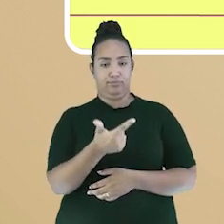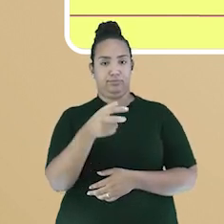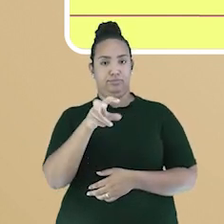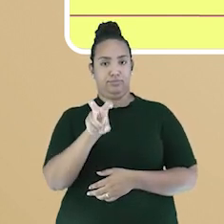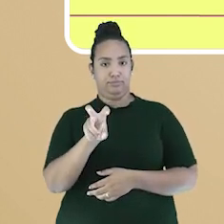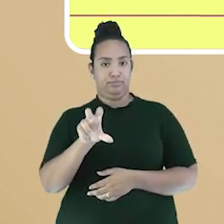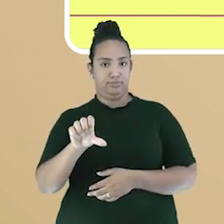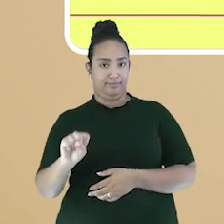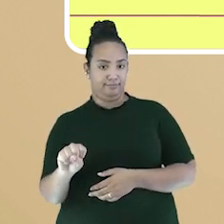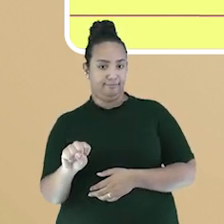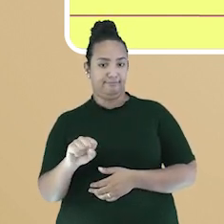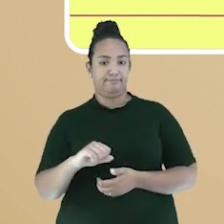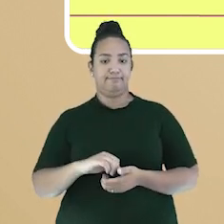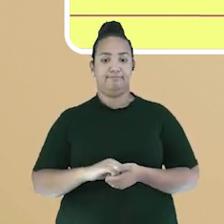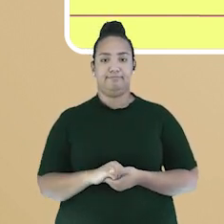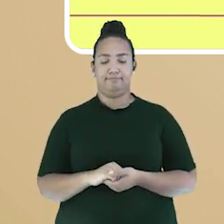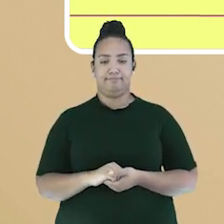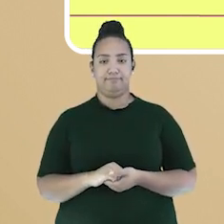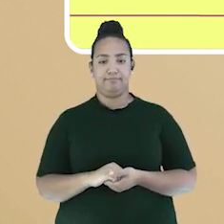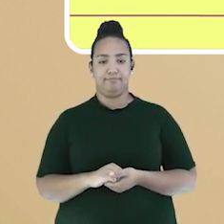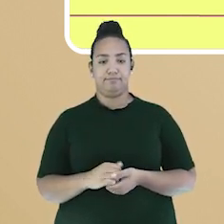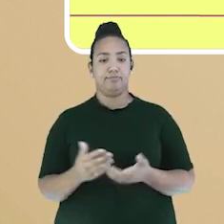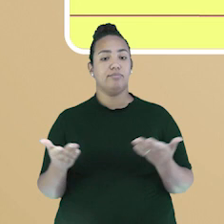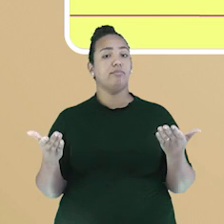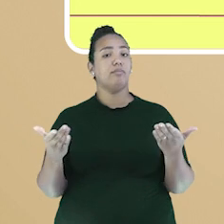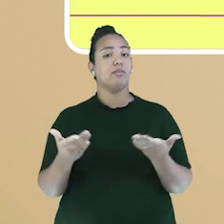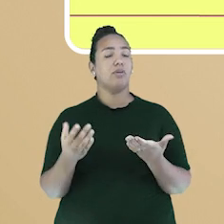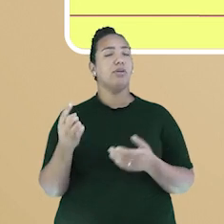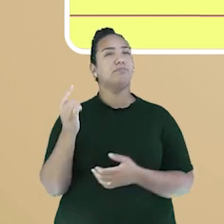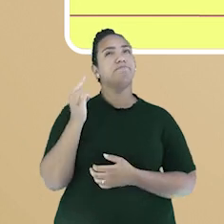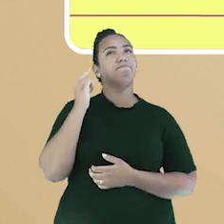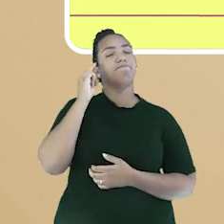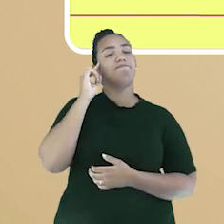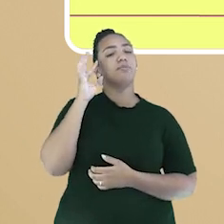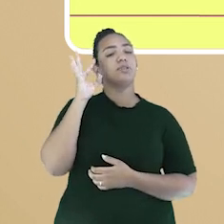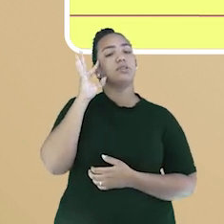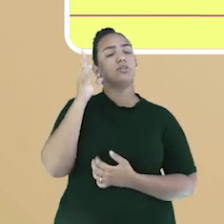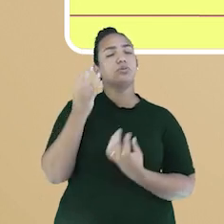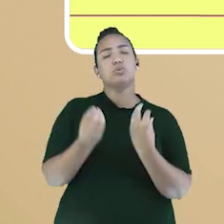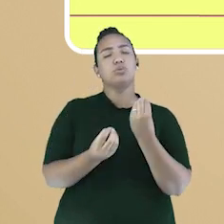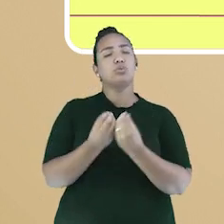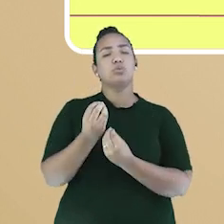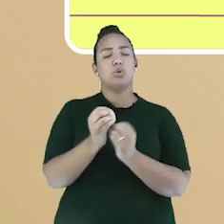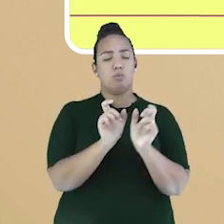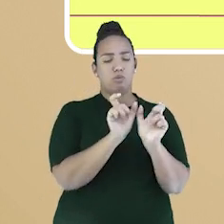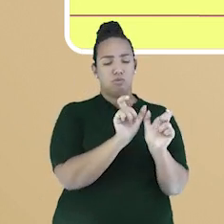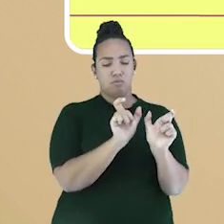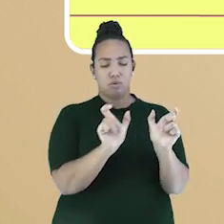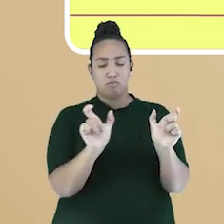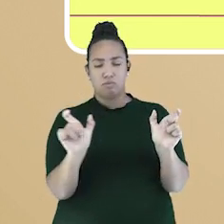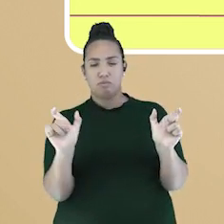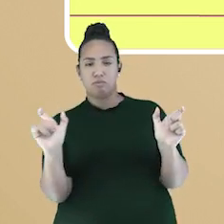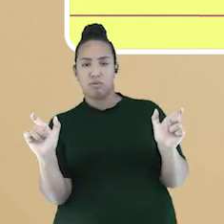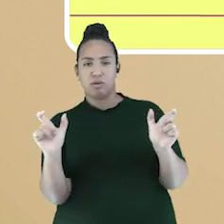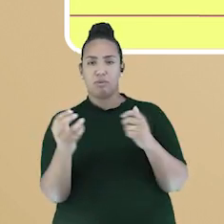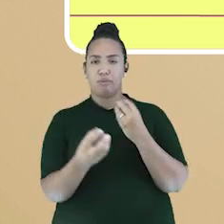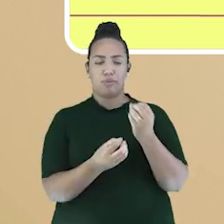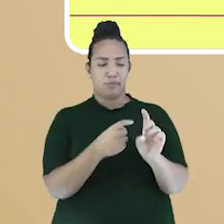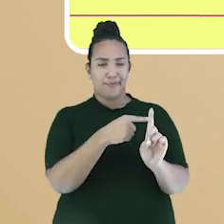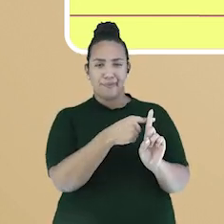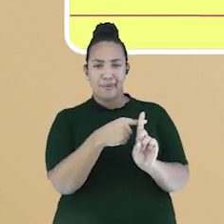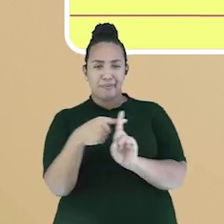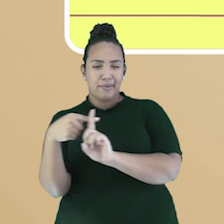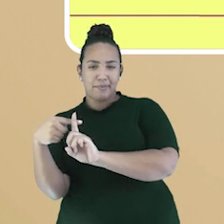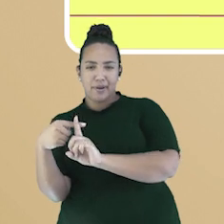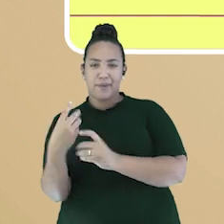4.258 pensando nisso como ele seria decomposto ou seja organizado